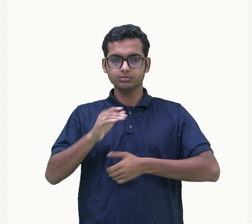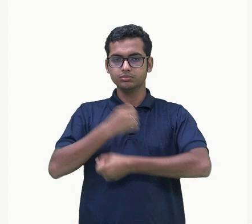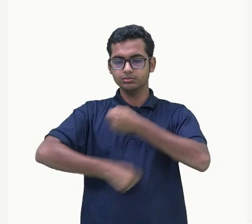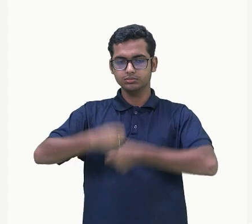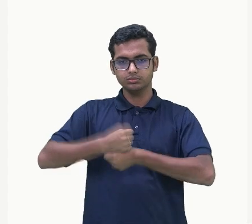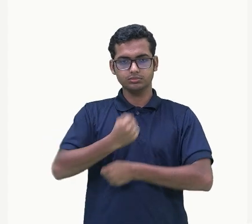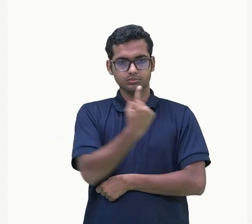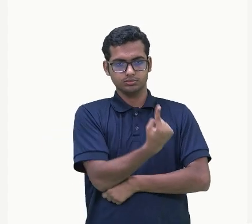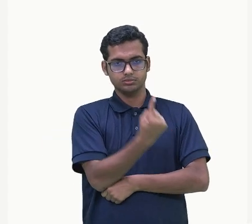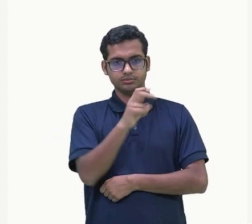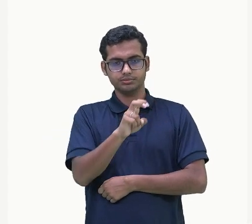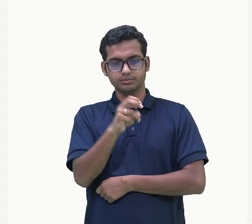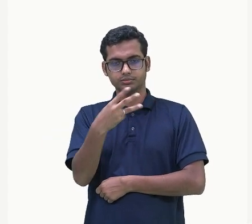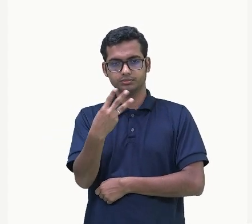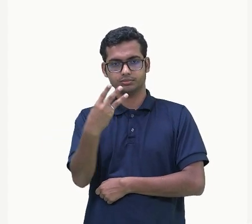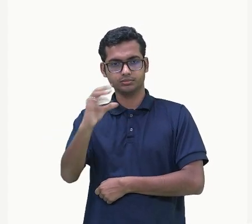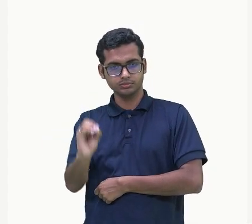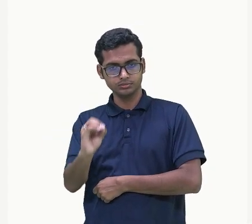1930 a